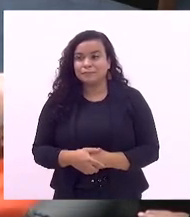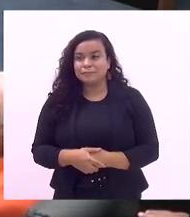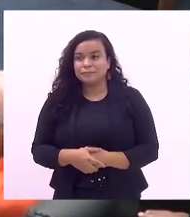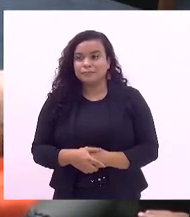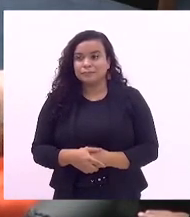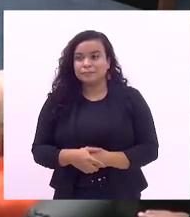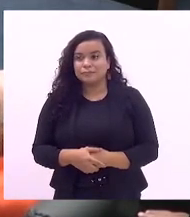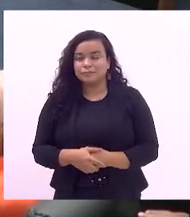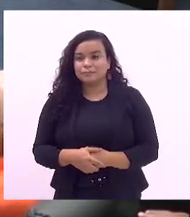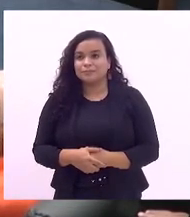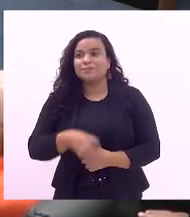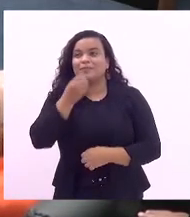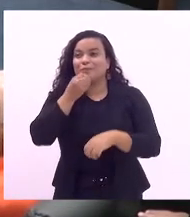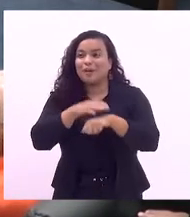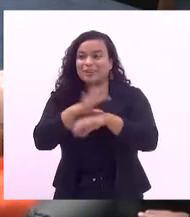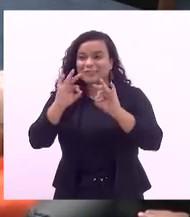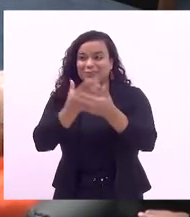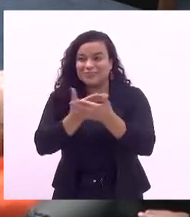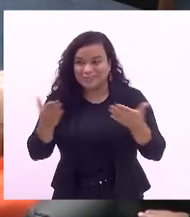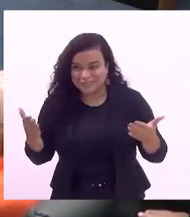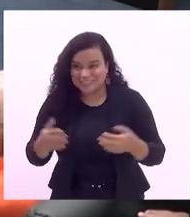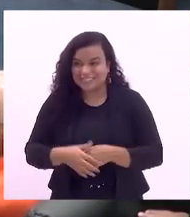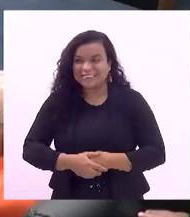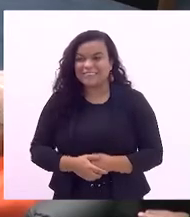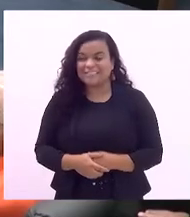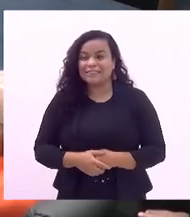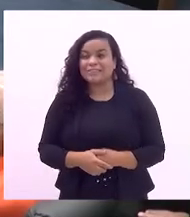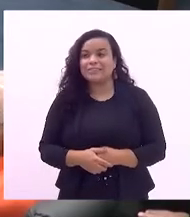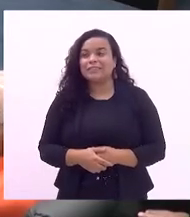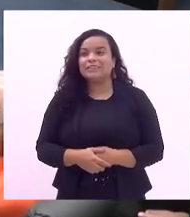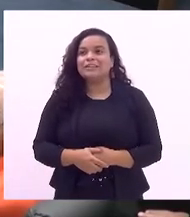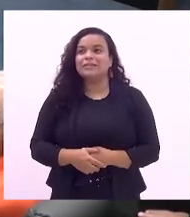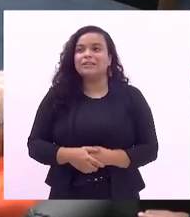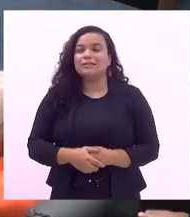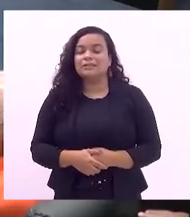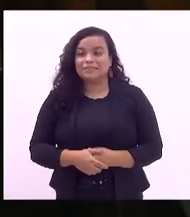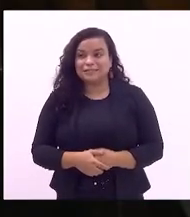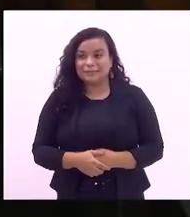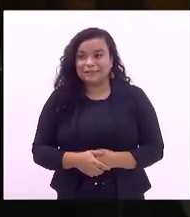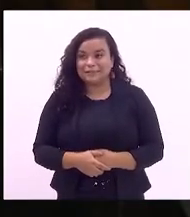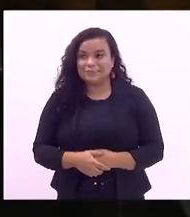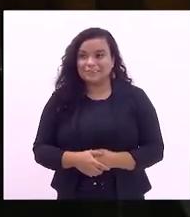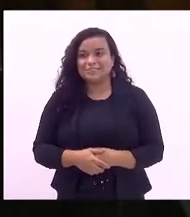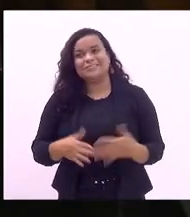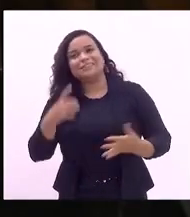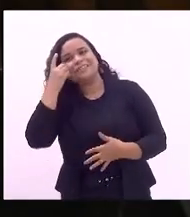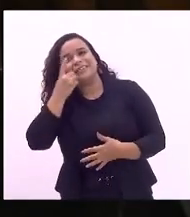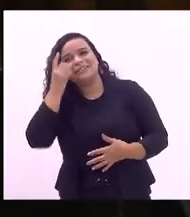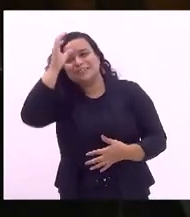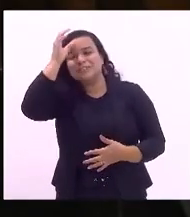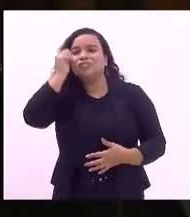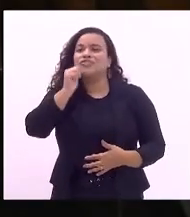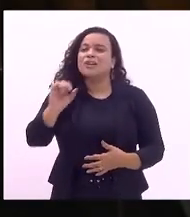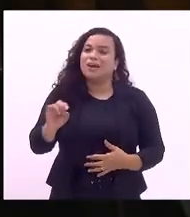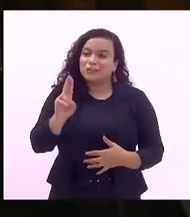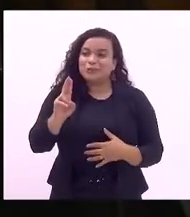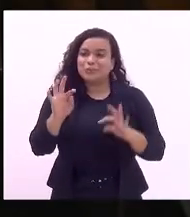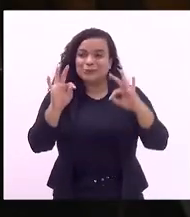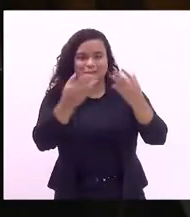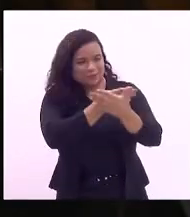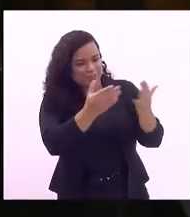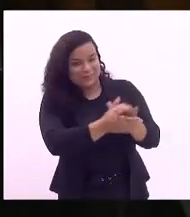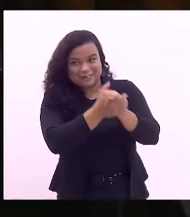Oi boa noite a todos sente-se se ela deve tar te acho é com muita honra